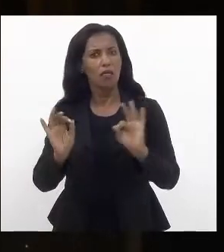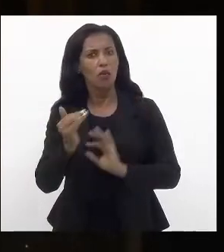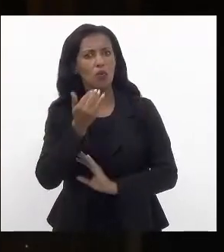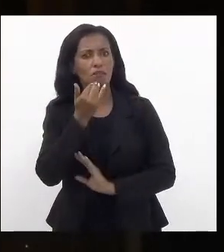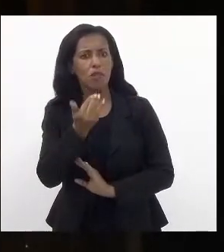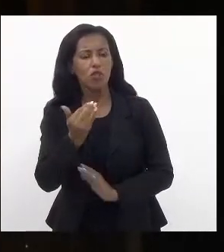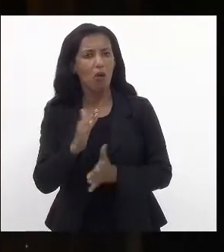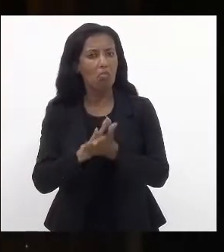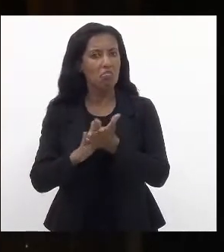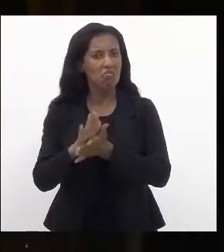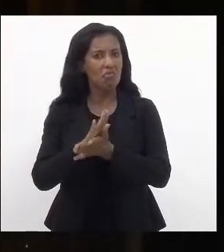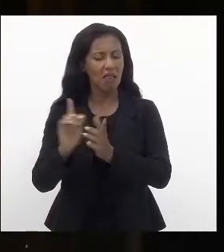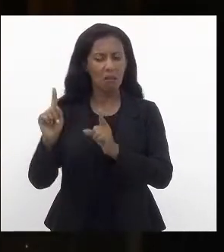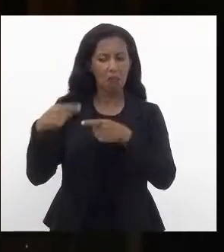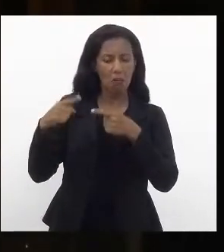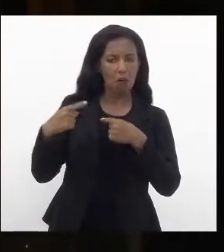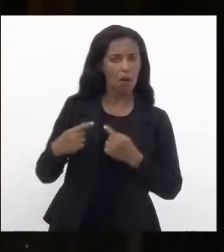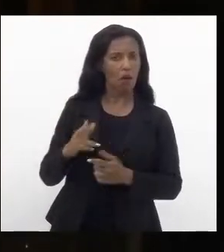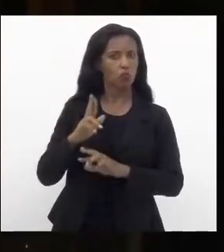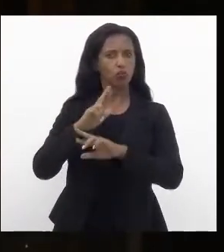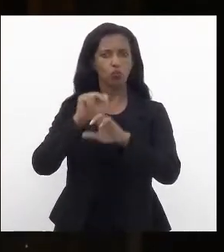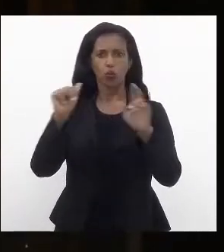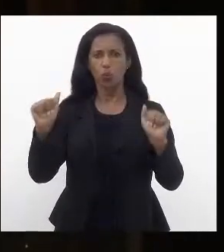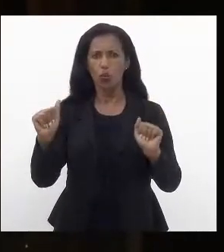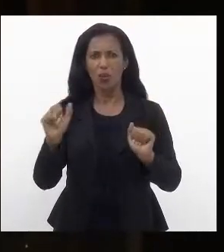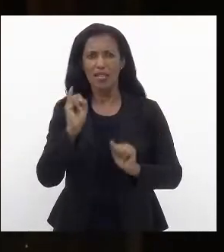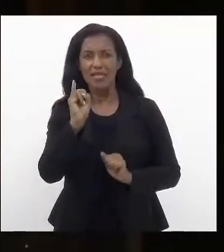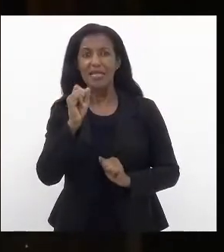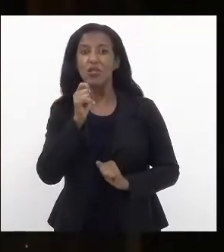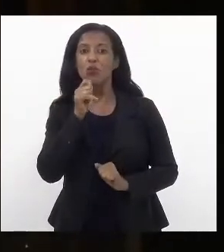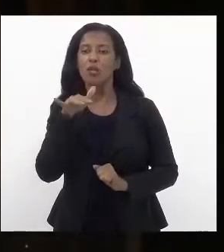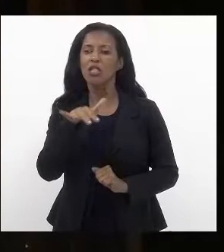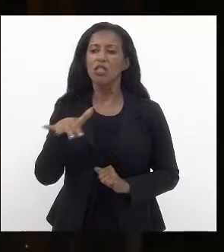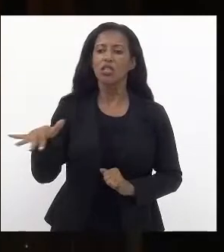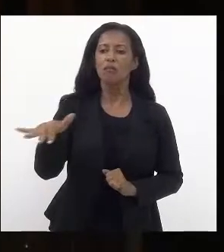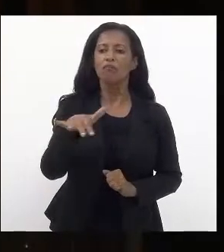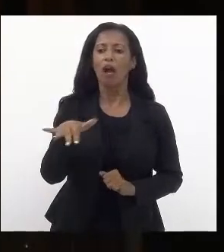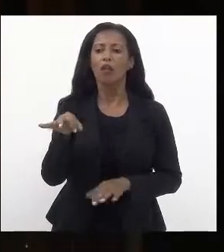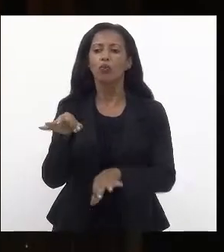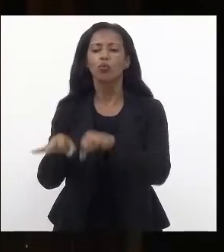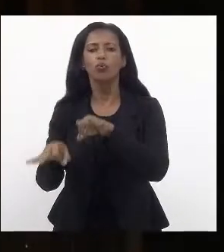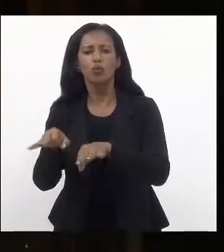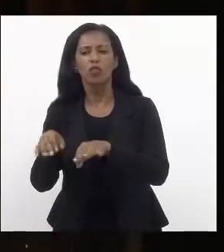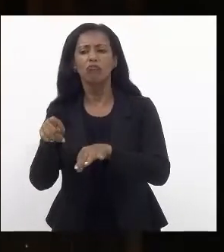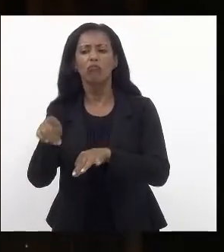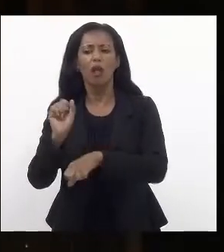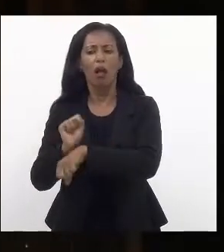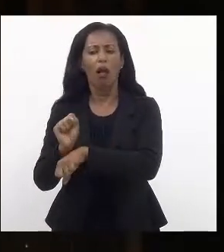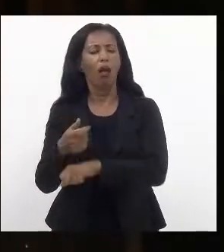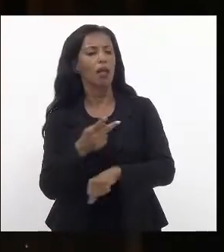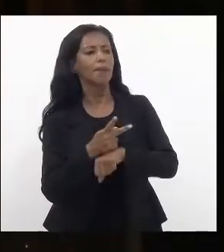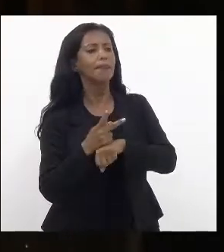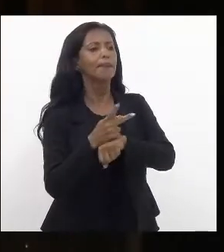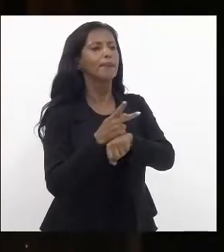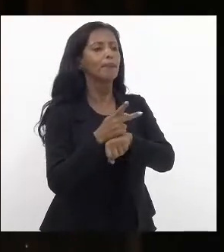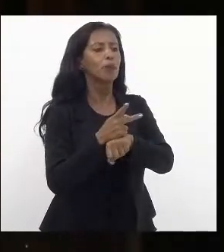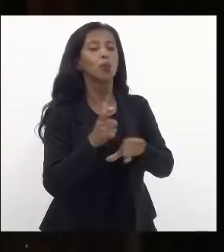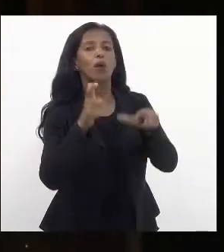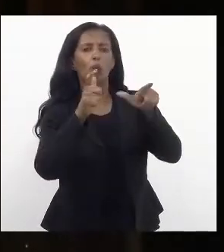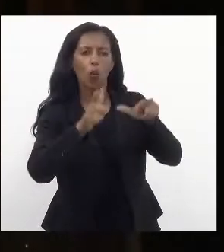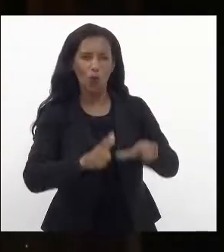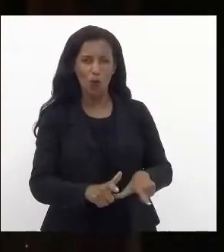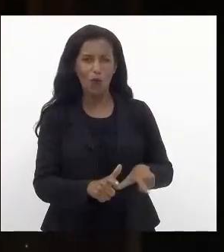negado. Sabe? Se não há espaço jurídico, ele busca um espaço para